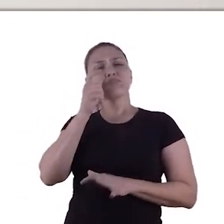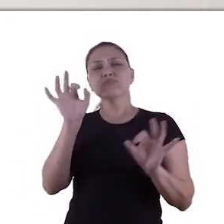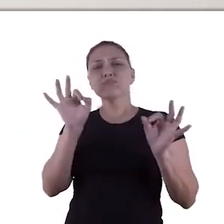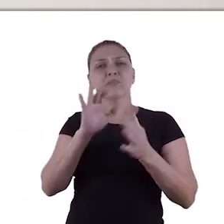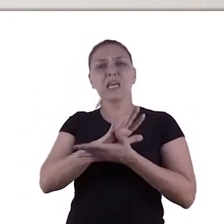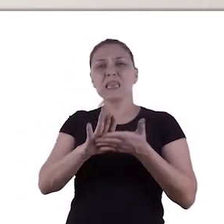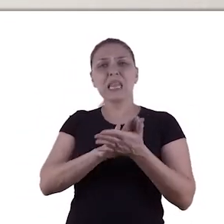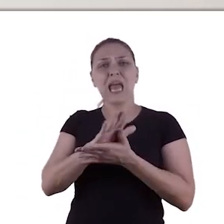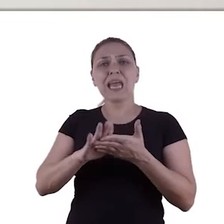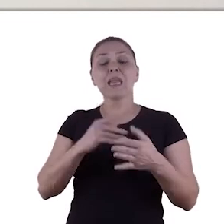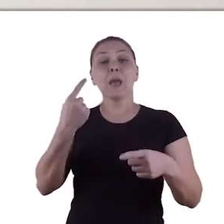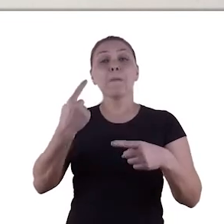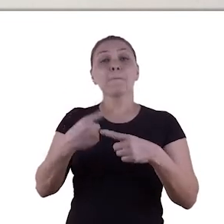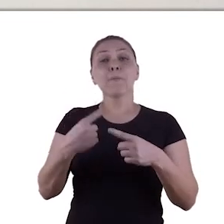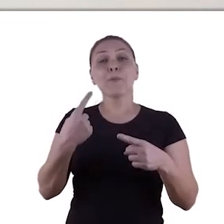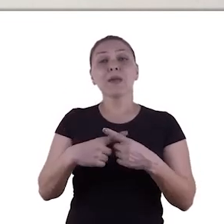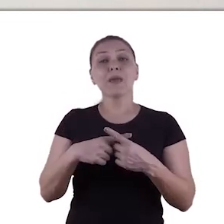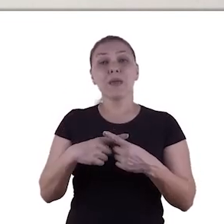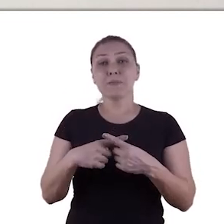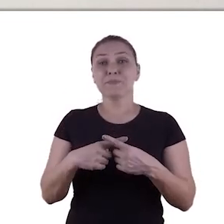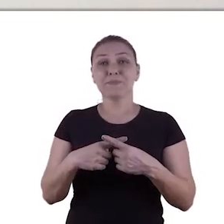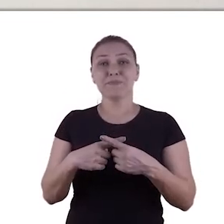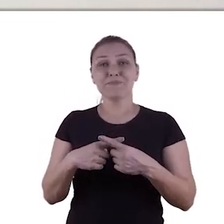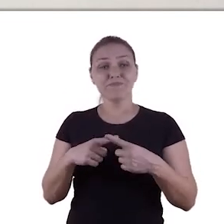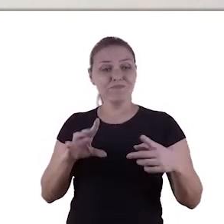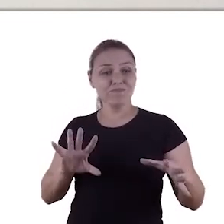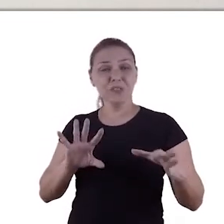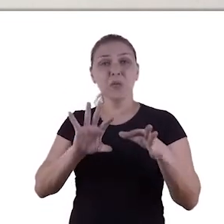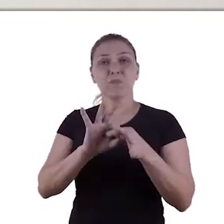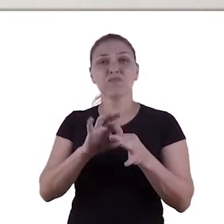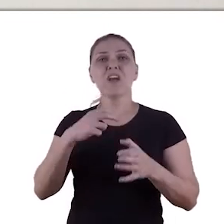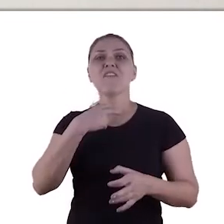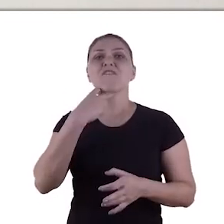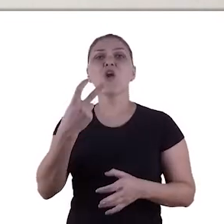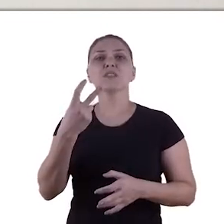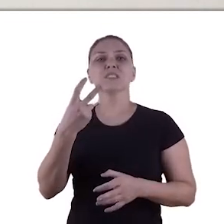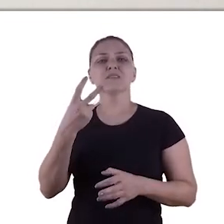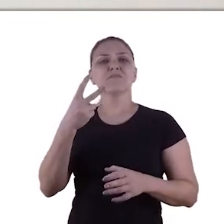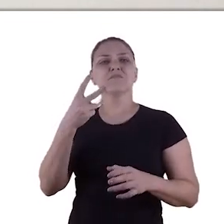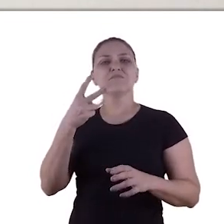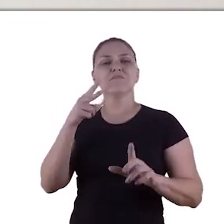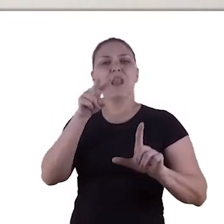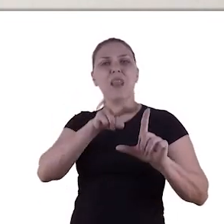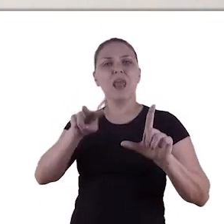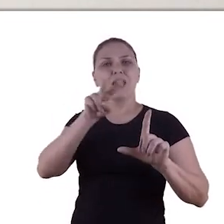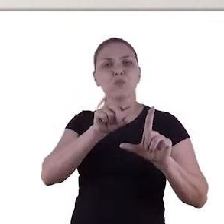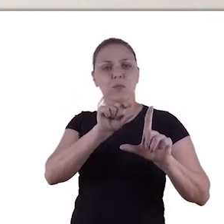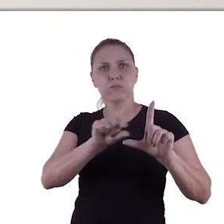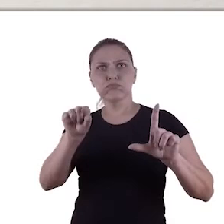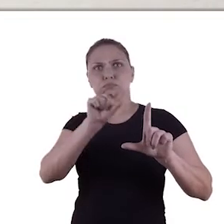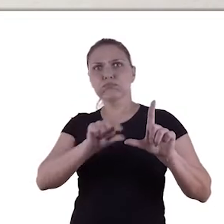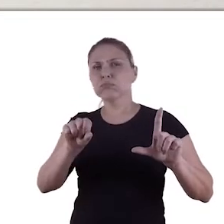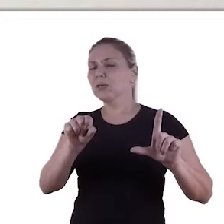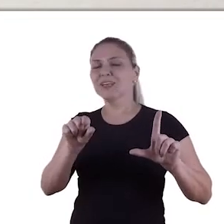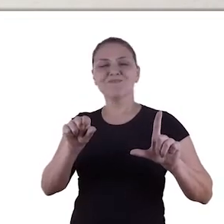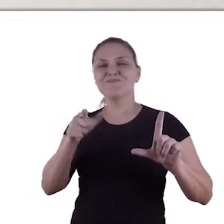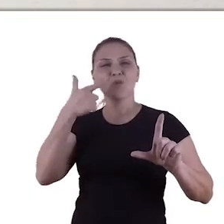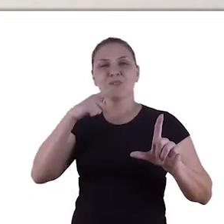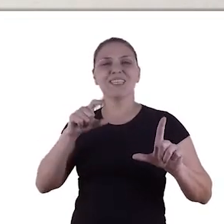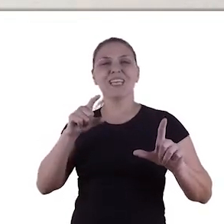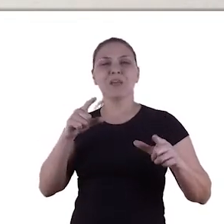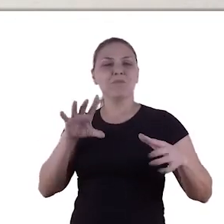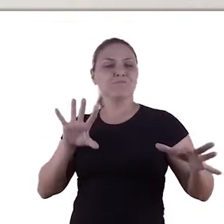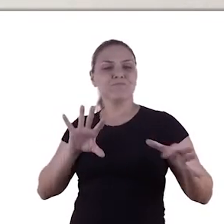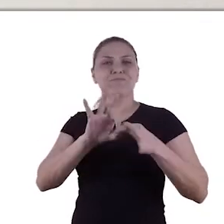consegui assistir porque o VoiceOver não conseguia fazer a leitura da legenda. Não tem essa integração